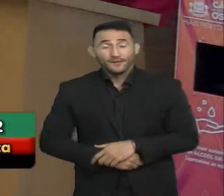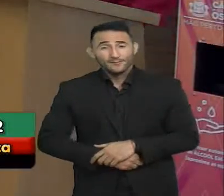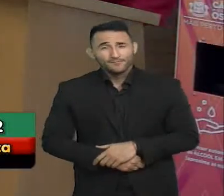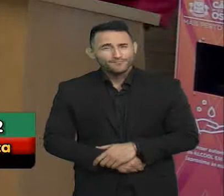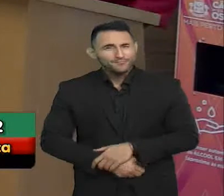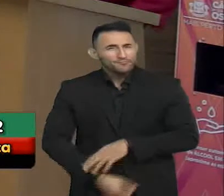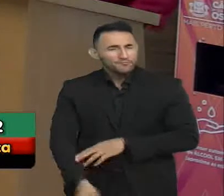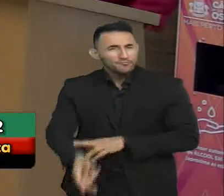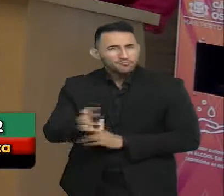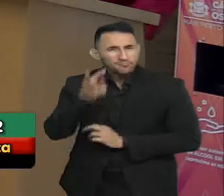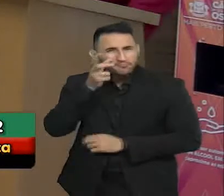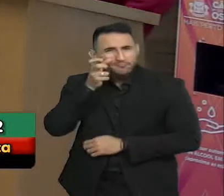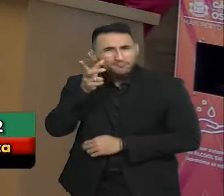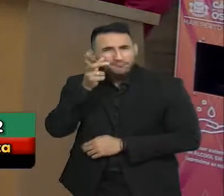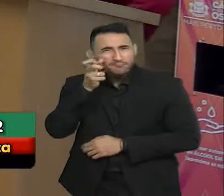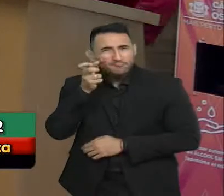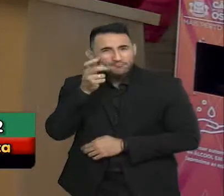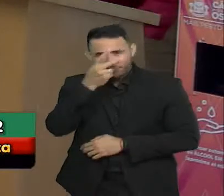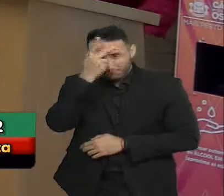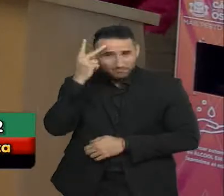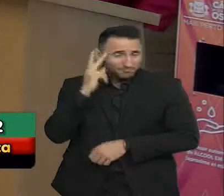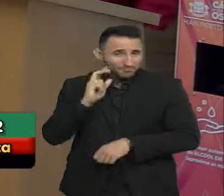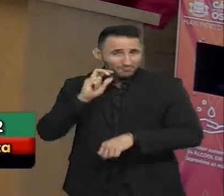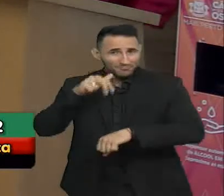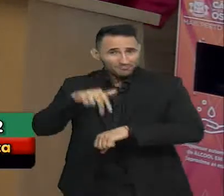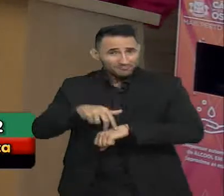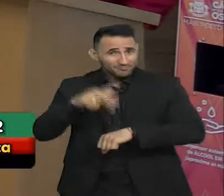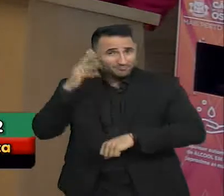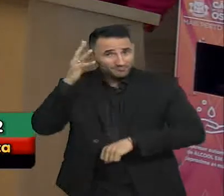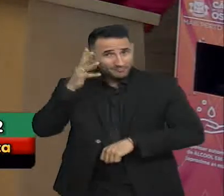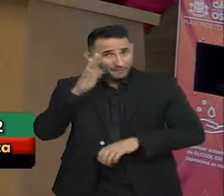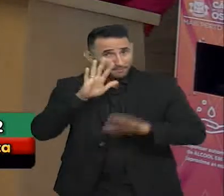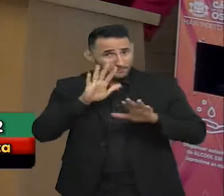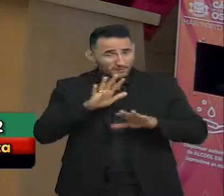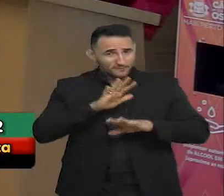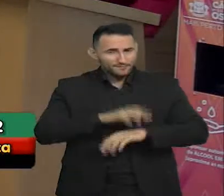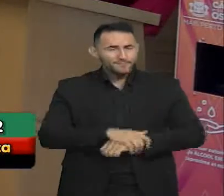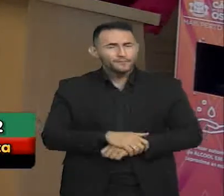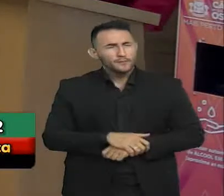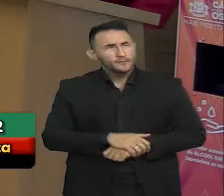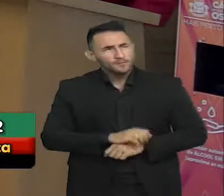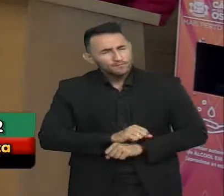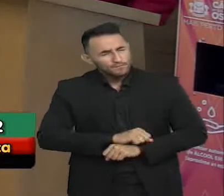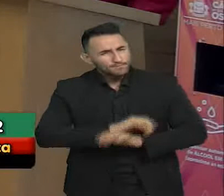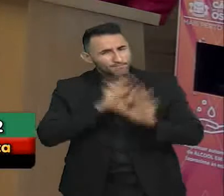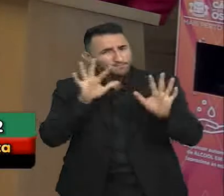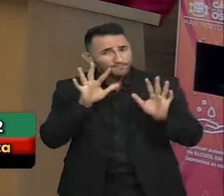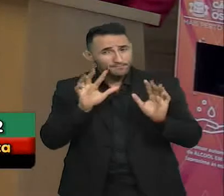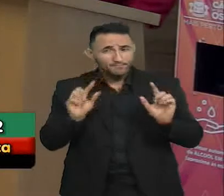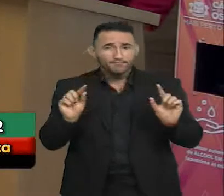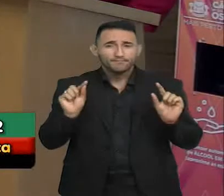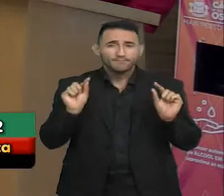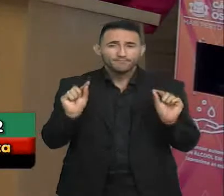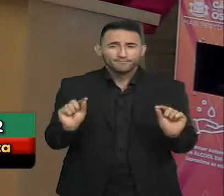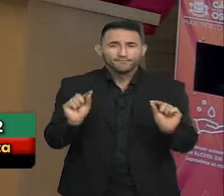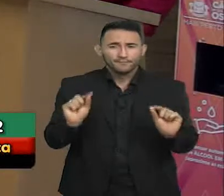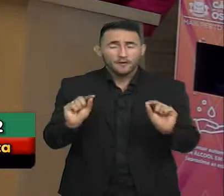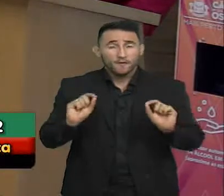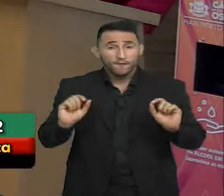Ouvindo, né, todas as pessoas, eu quero deixar bem claro uma coisa, que